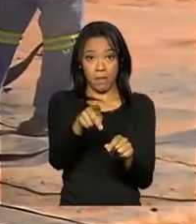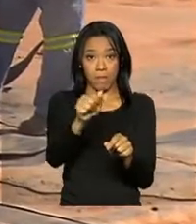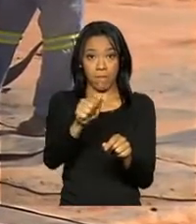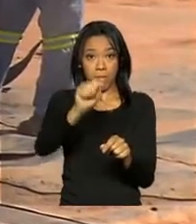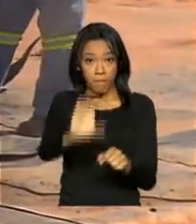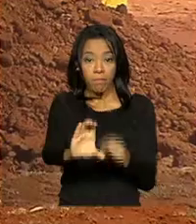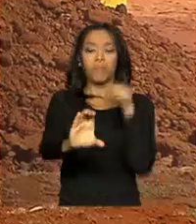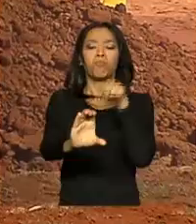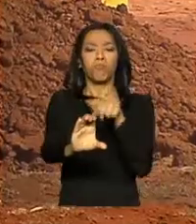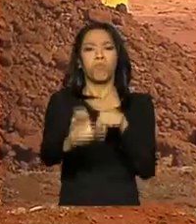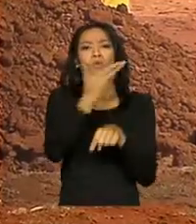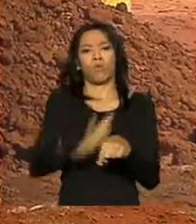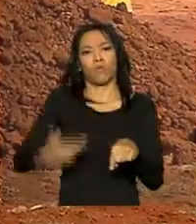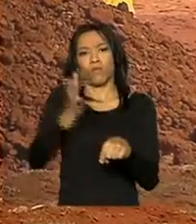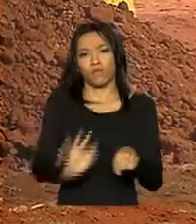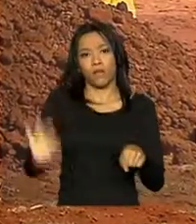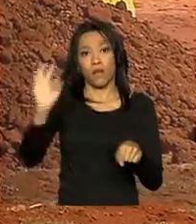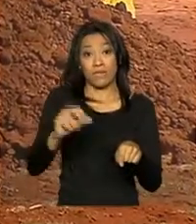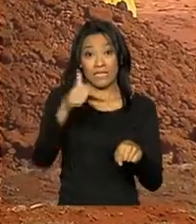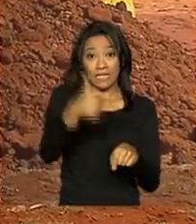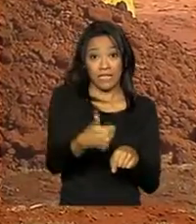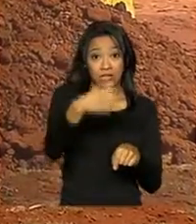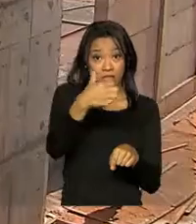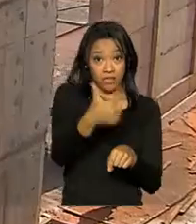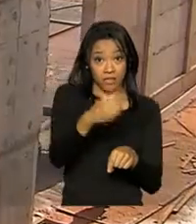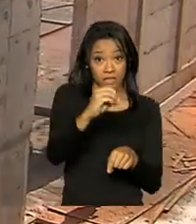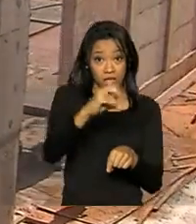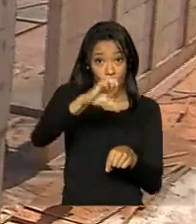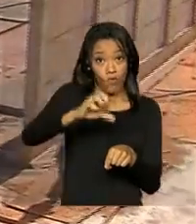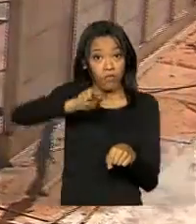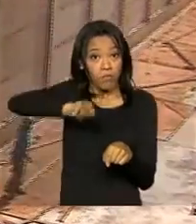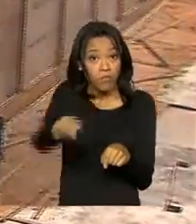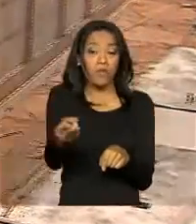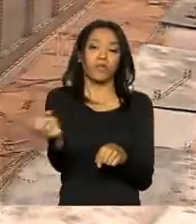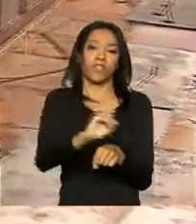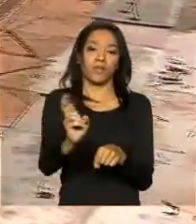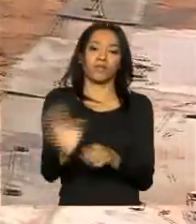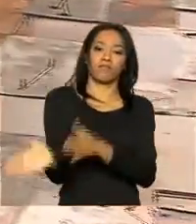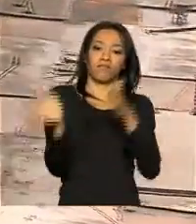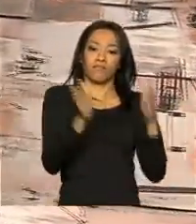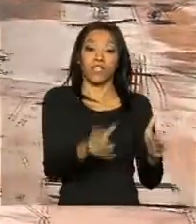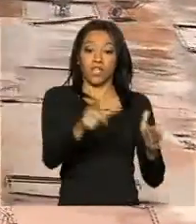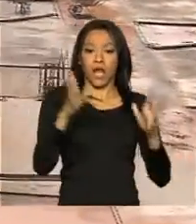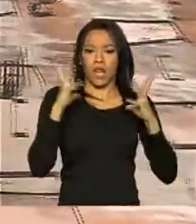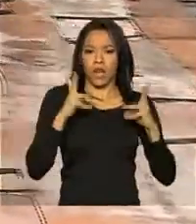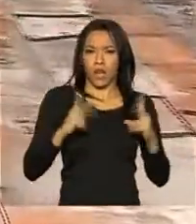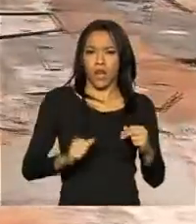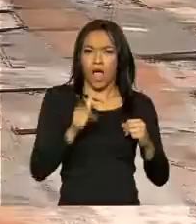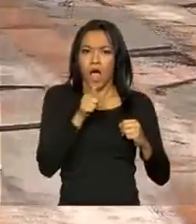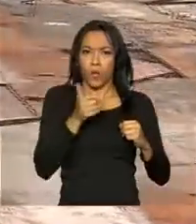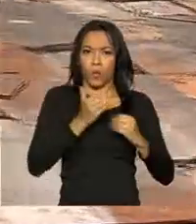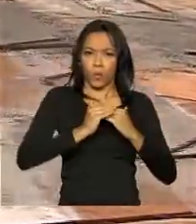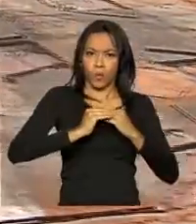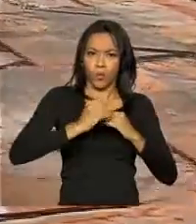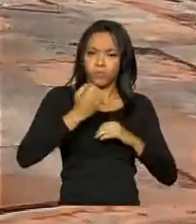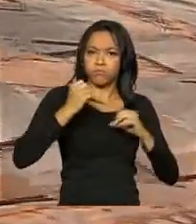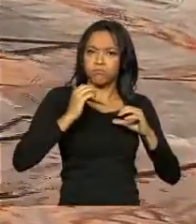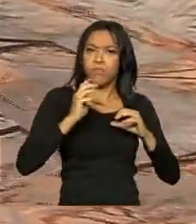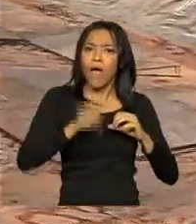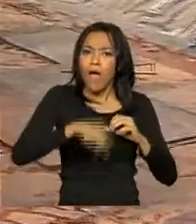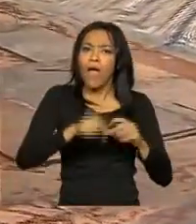governo federal. São 119 milhões de reais. Já a estação de tratamento é financiada com recursos do